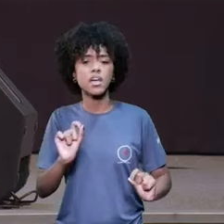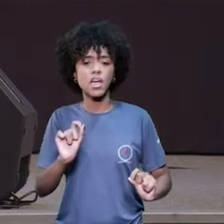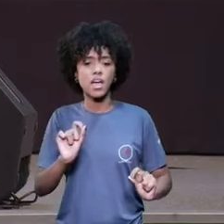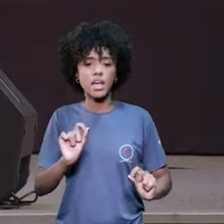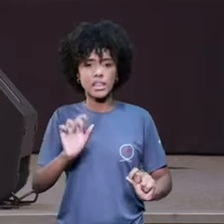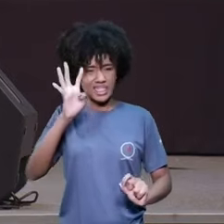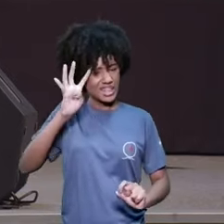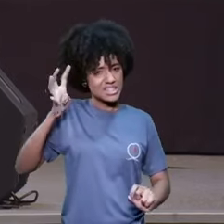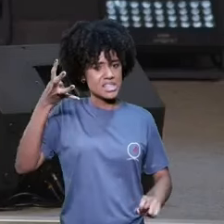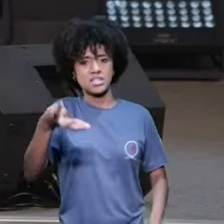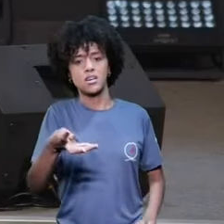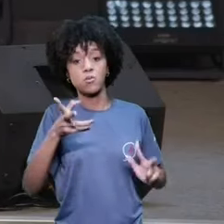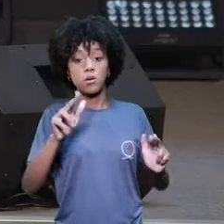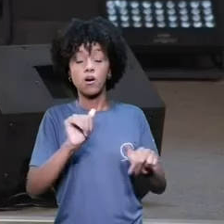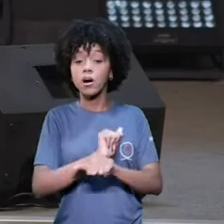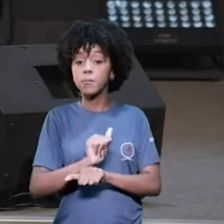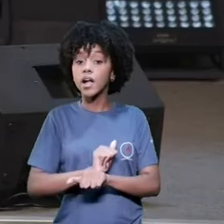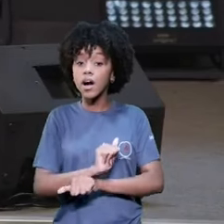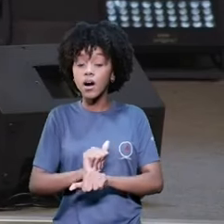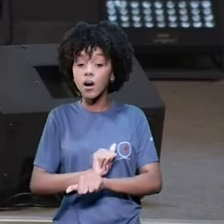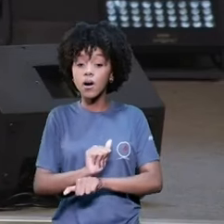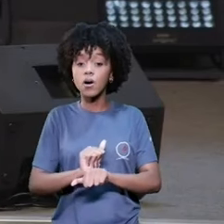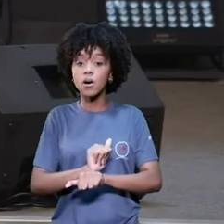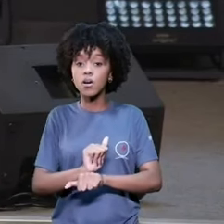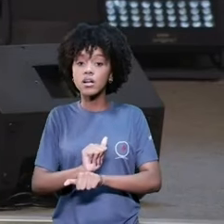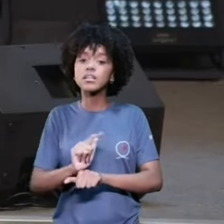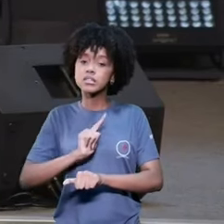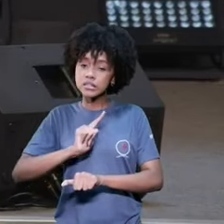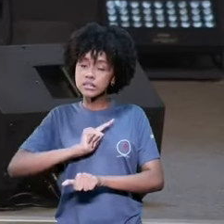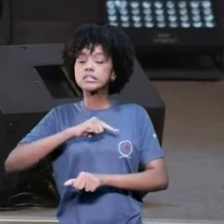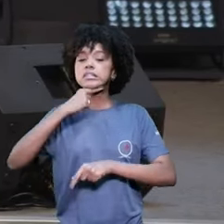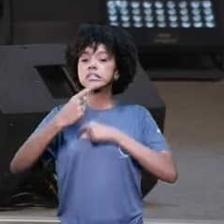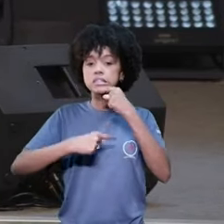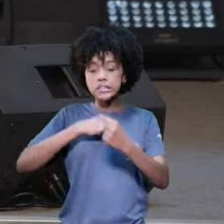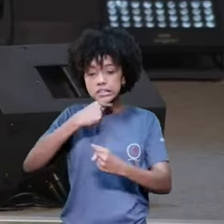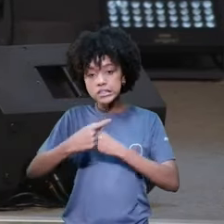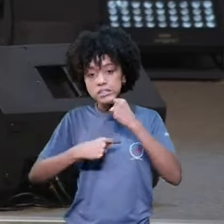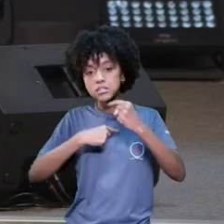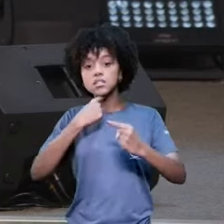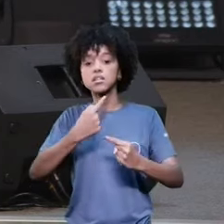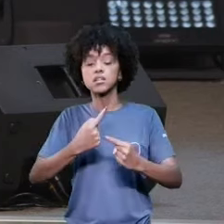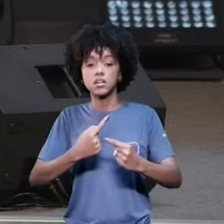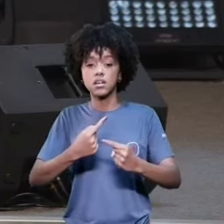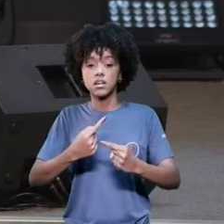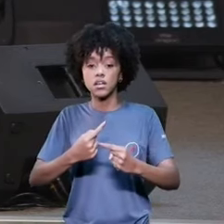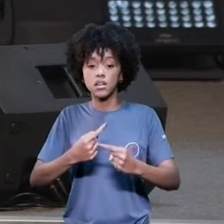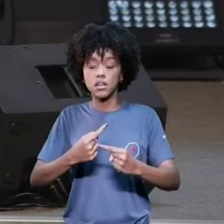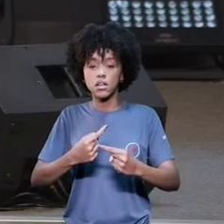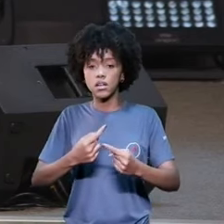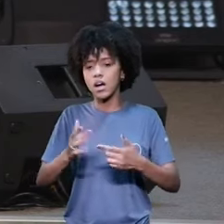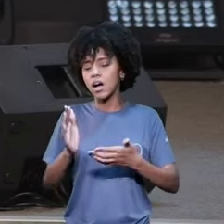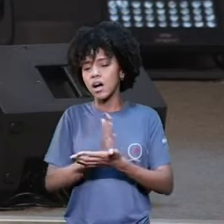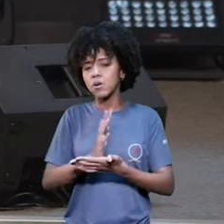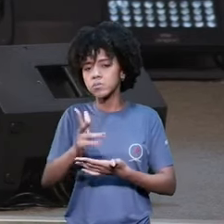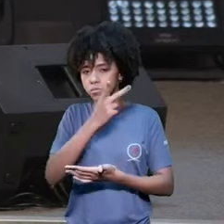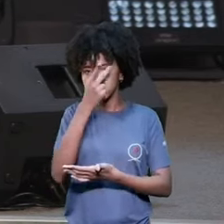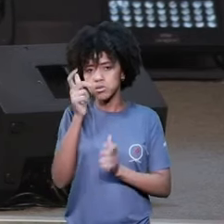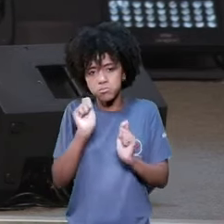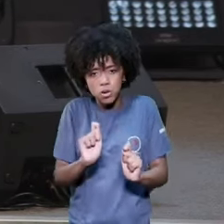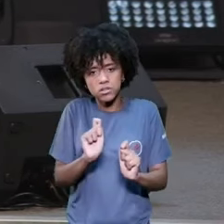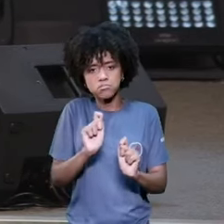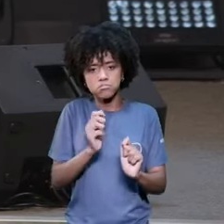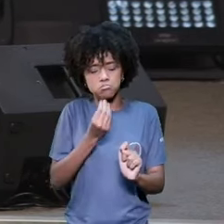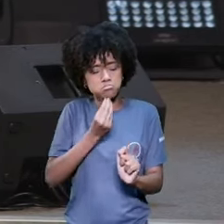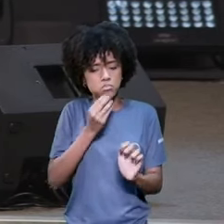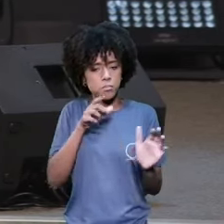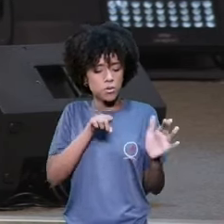como essa que ele tomou sem ser questionado. Alguém vai perguntar para ele: Você vai para onde? Você vai fazer o